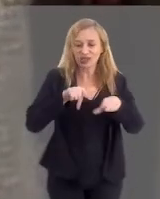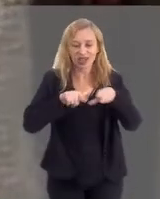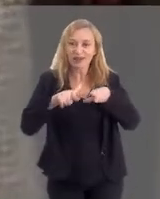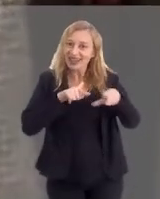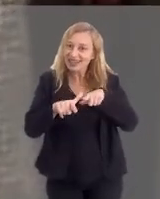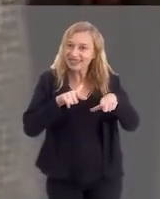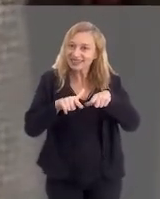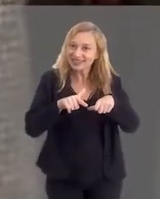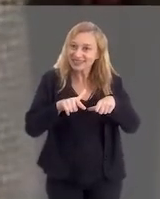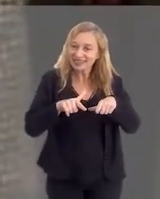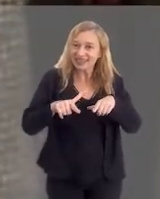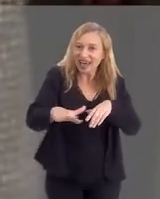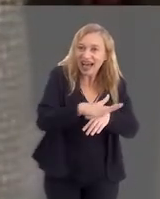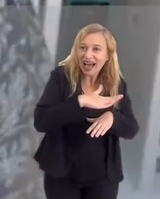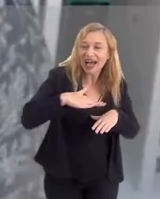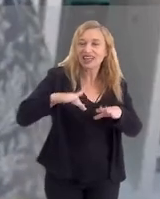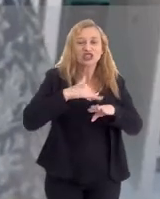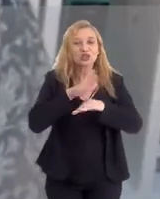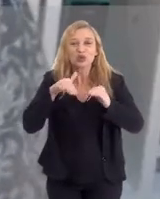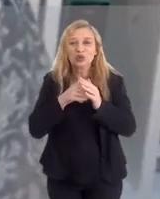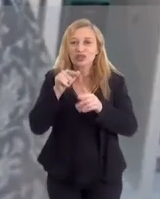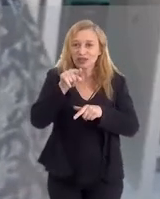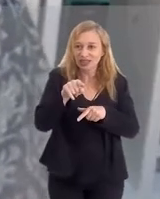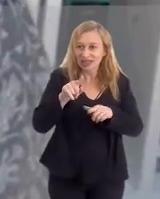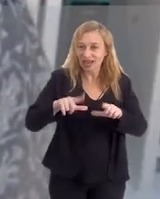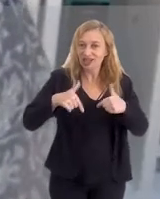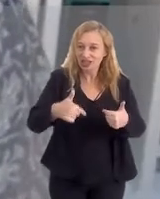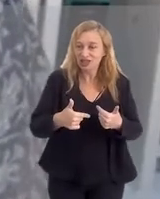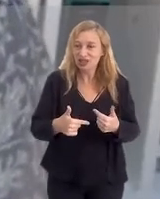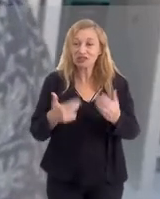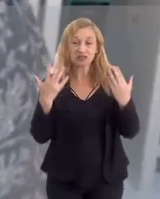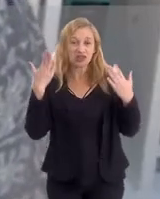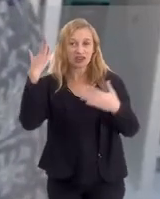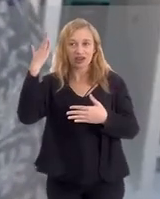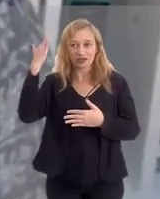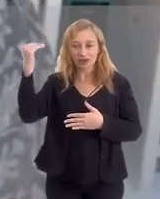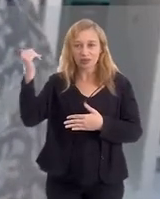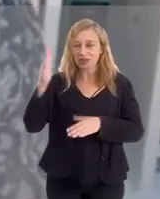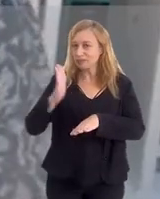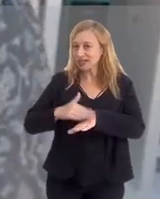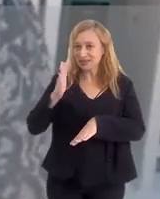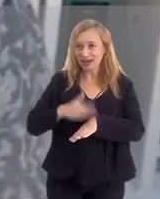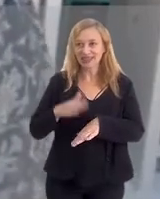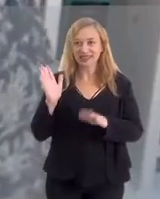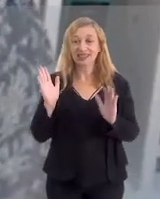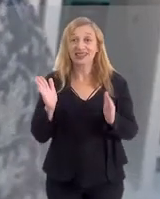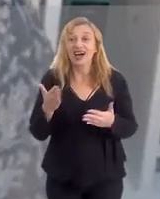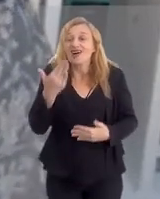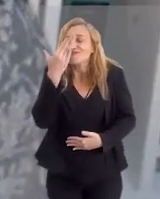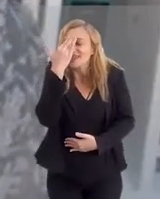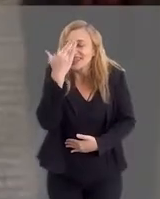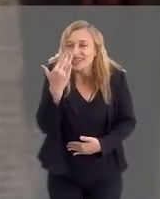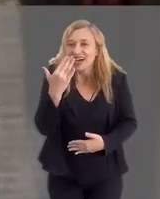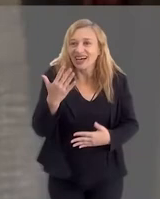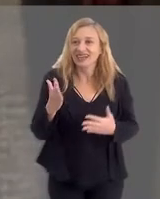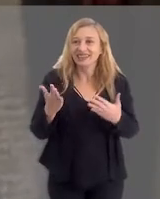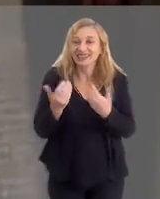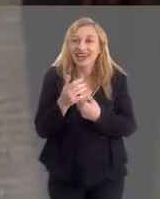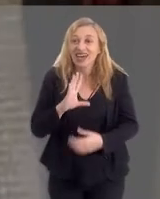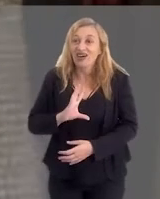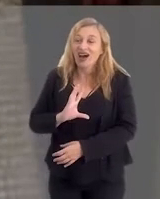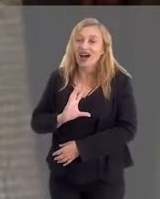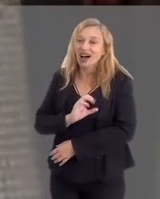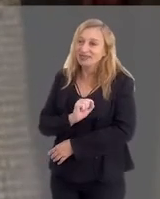você continue trabalhando nessas áreas em que você tem atuado e que o sucesso seja cada vez maior. Um prazer,